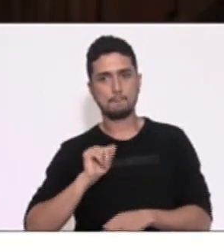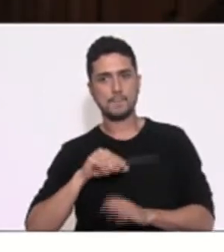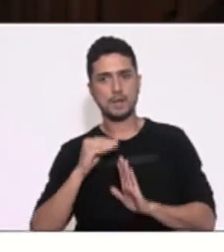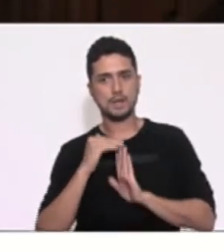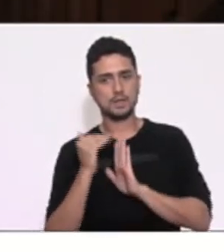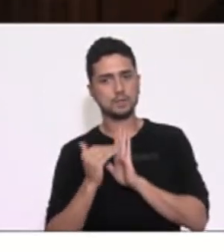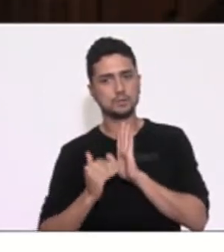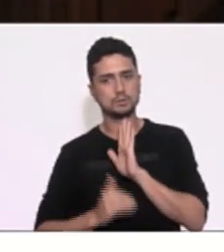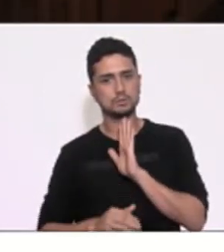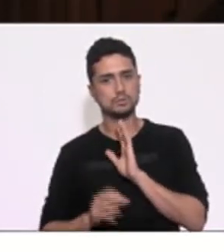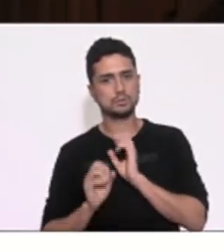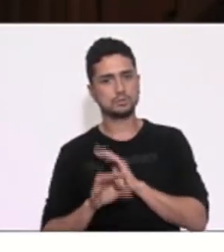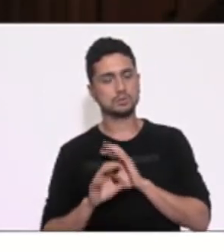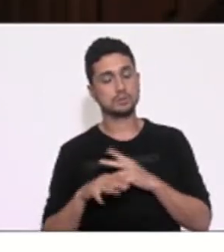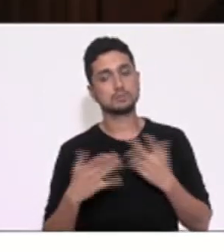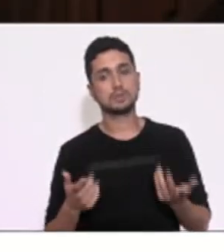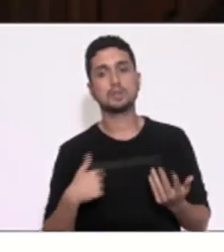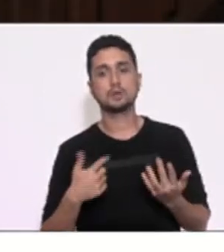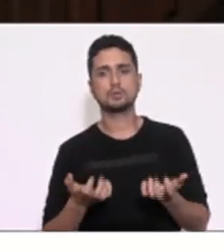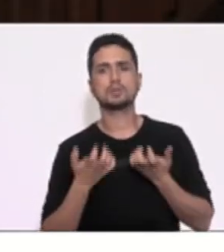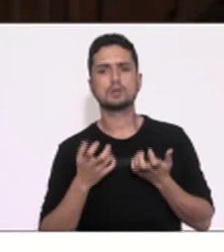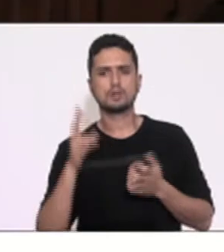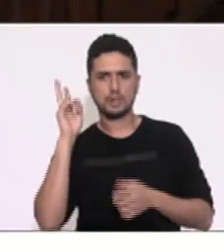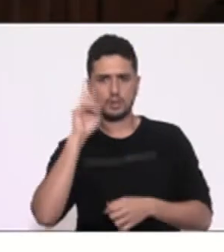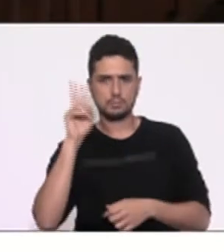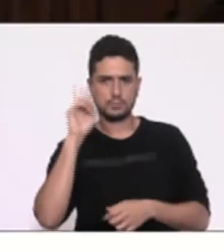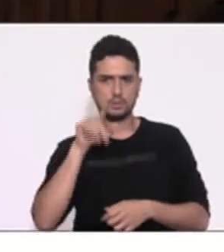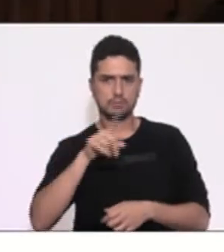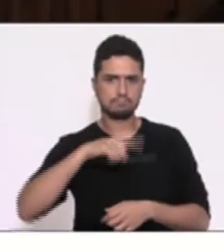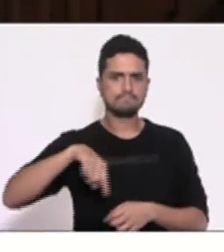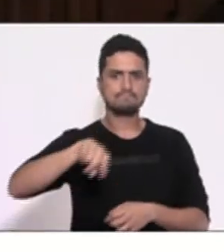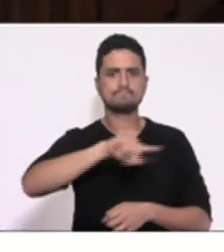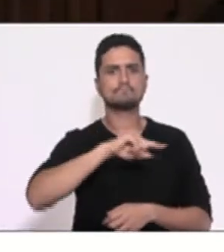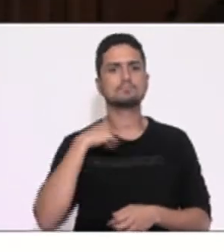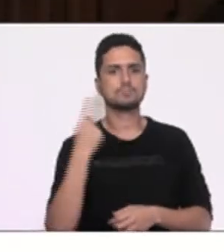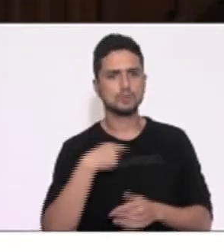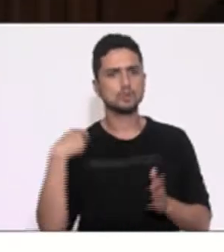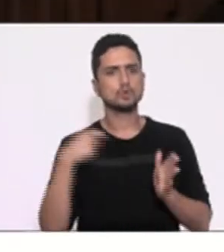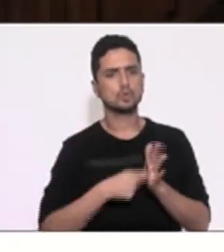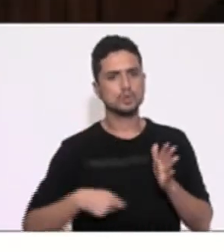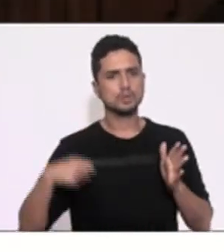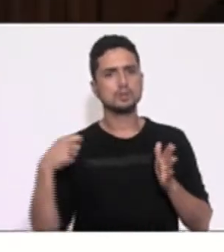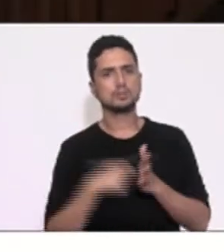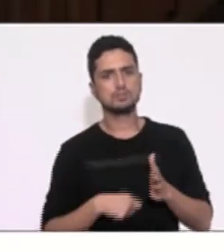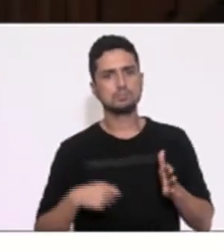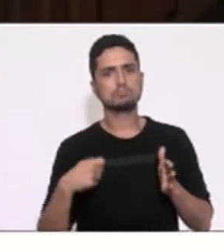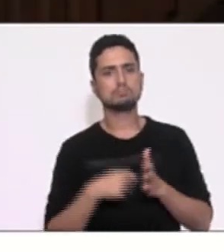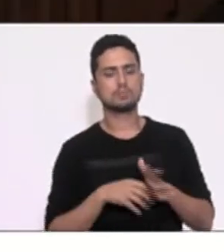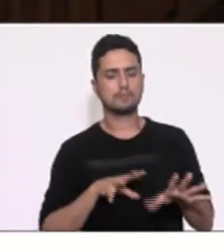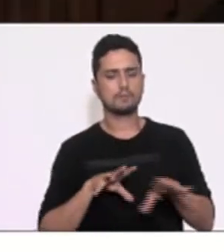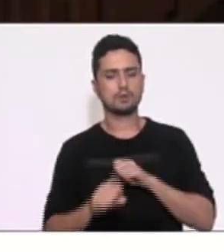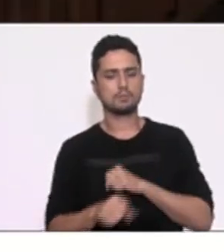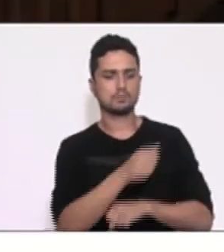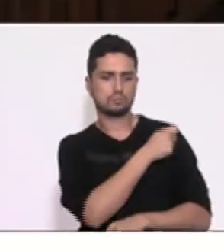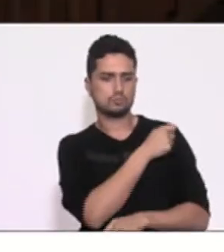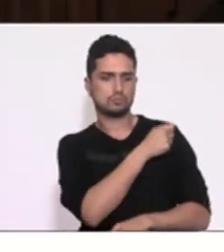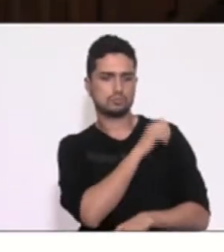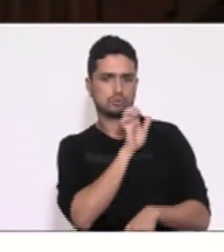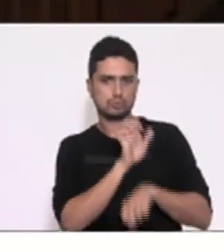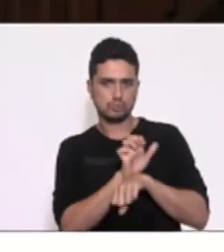um novo plano de educação. Quero lembrar que ainda estamos lutando para que na formação dos alunos na escola